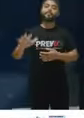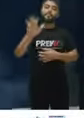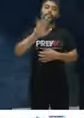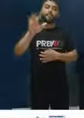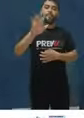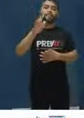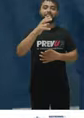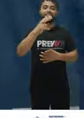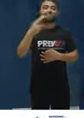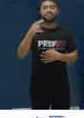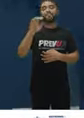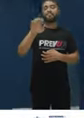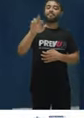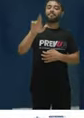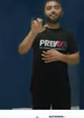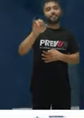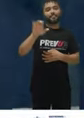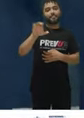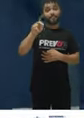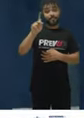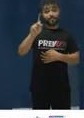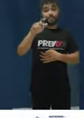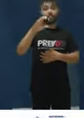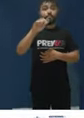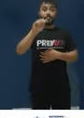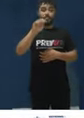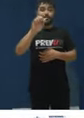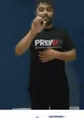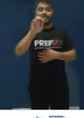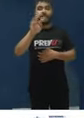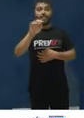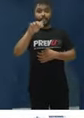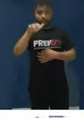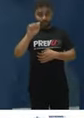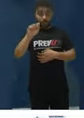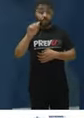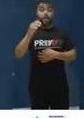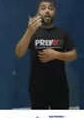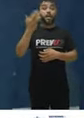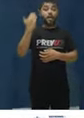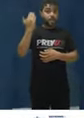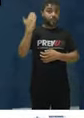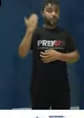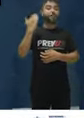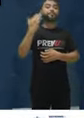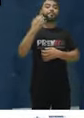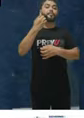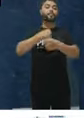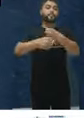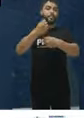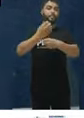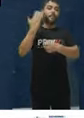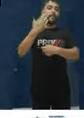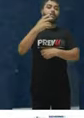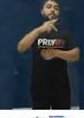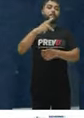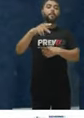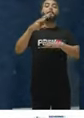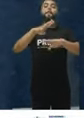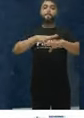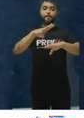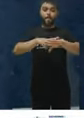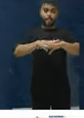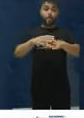Olá, eu me chamo Eric Caetano e desde ano passado eu sou professor de matemática do Polo Recife 2, lá em Casa Amarela. E aí